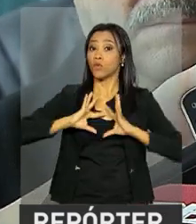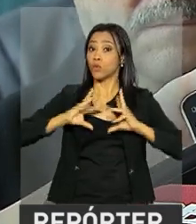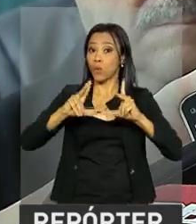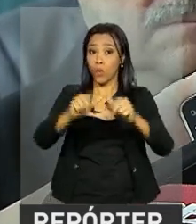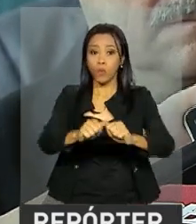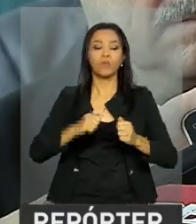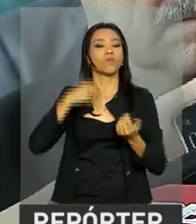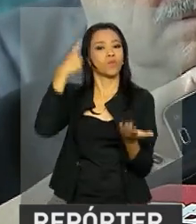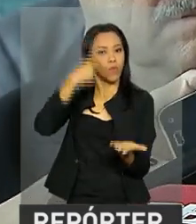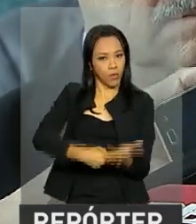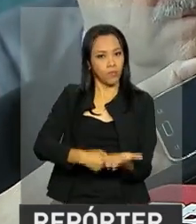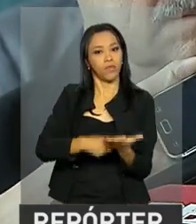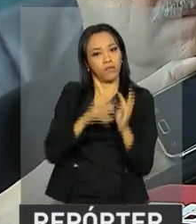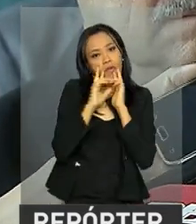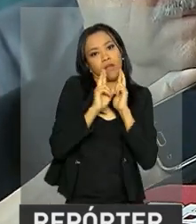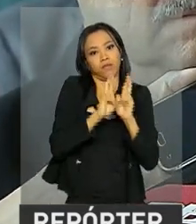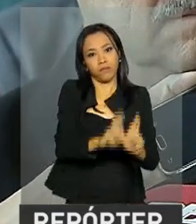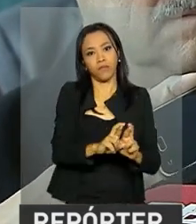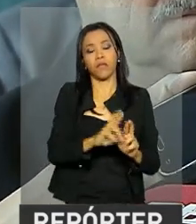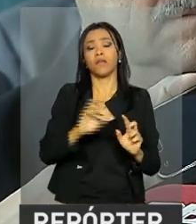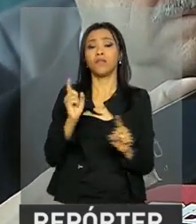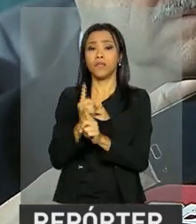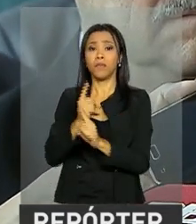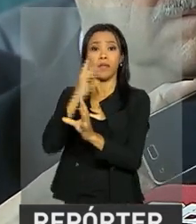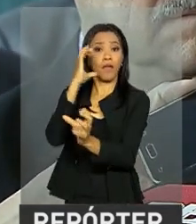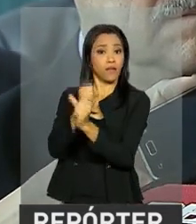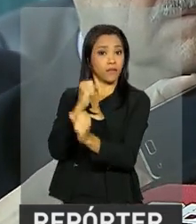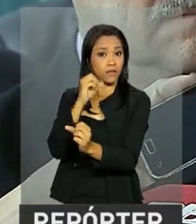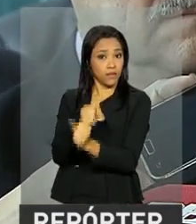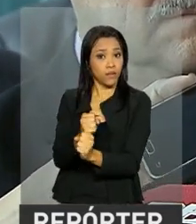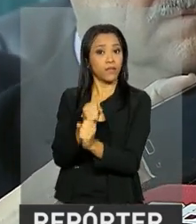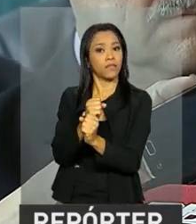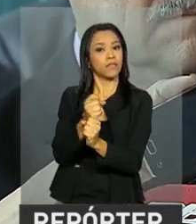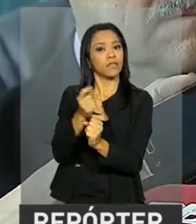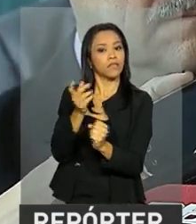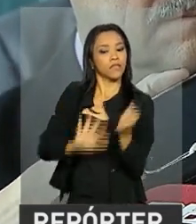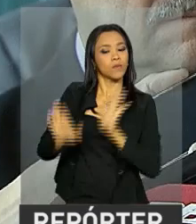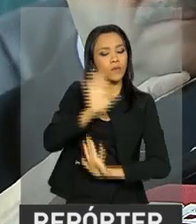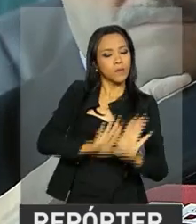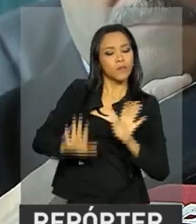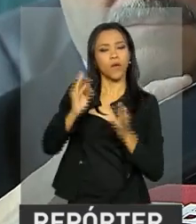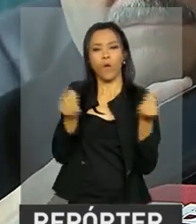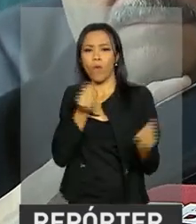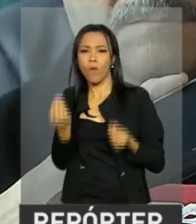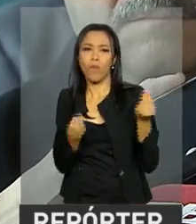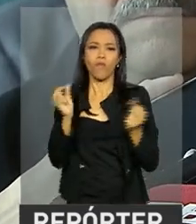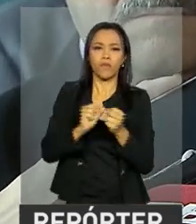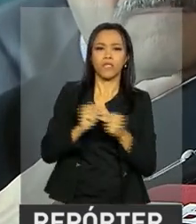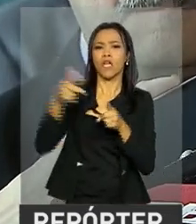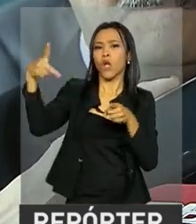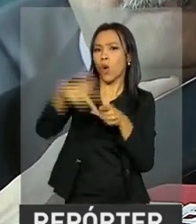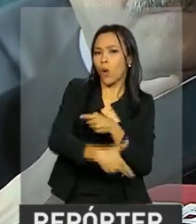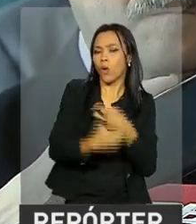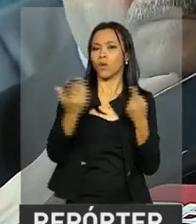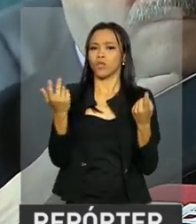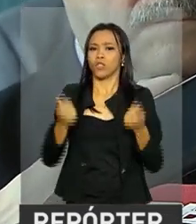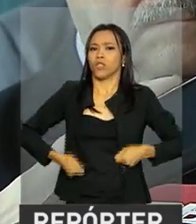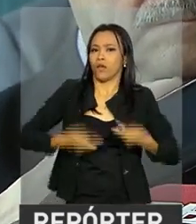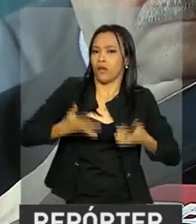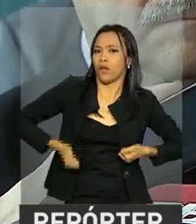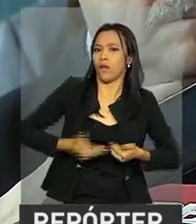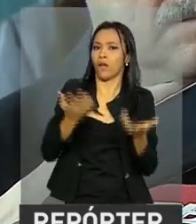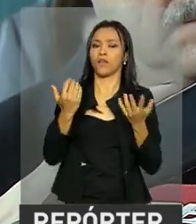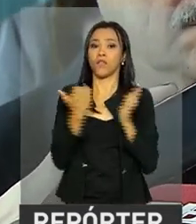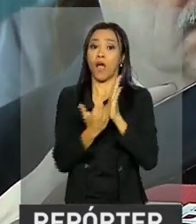estado tem no ano e todas as receitas e tomar todas as providências necessárias em termos de corte de despesas,